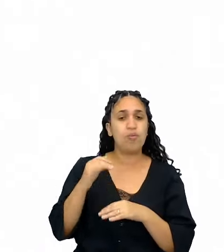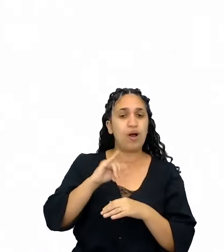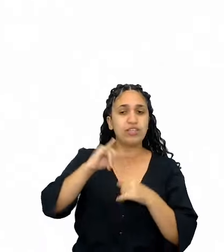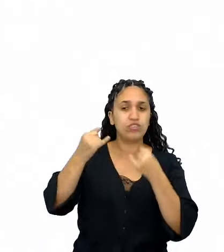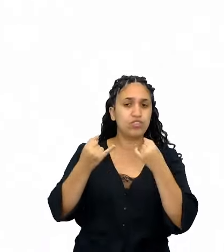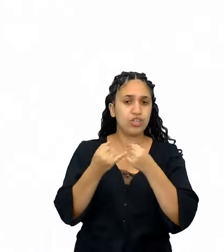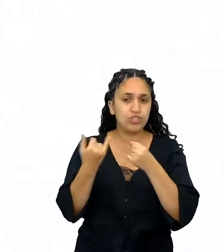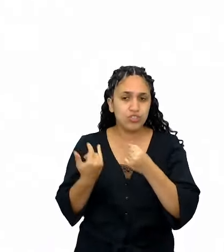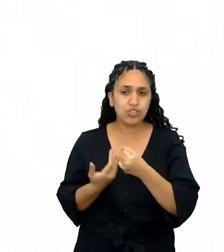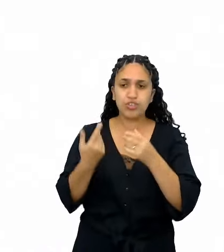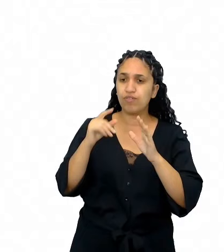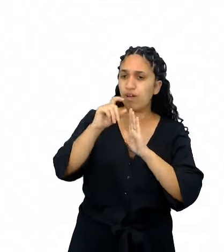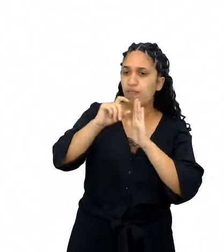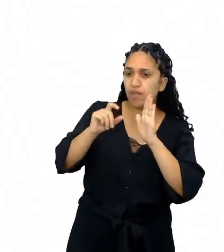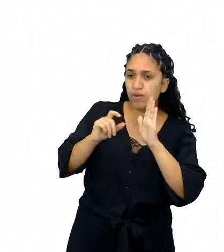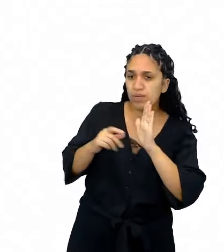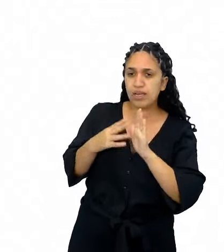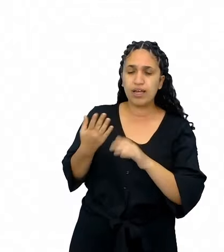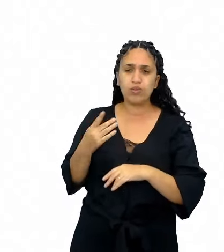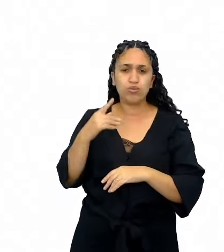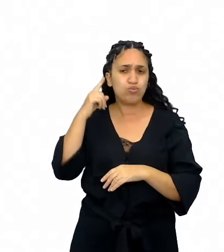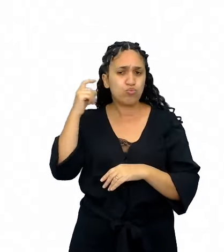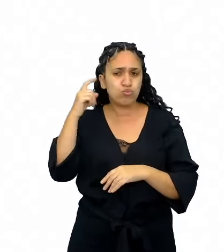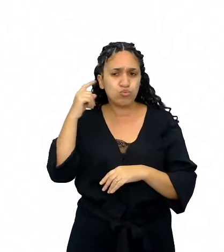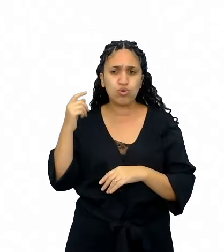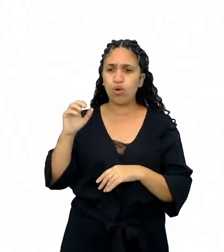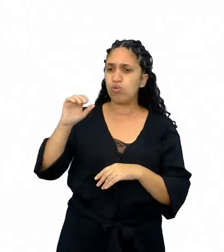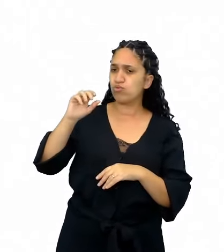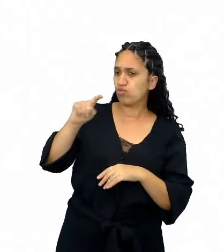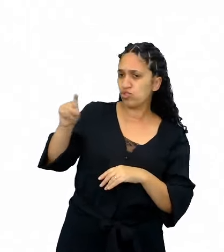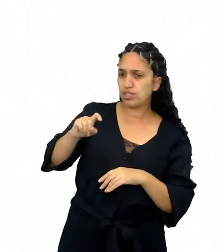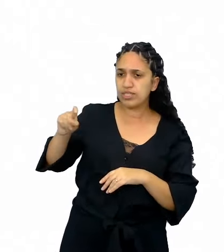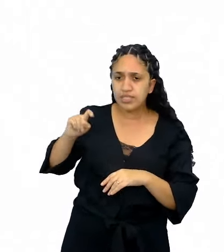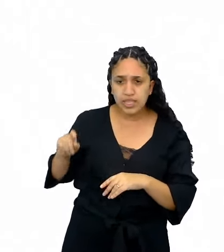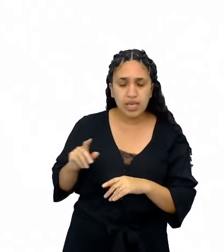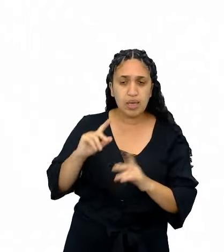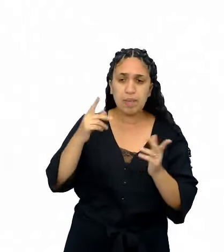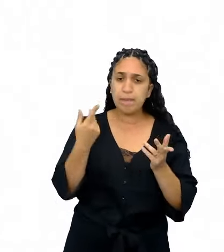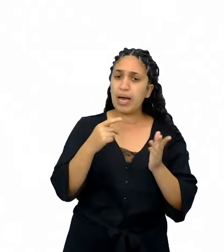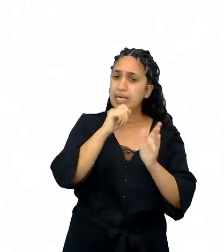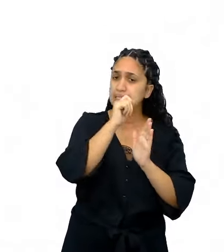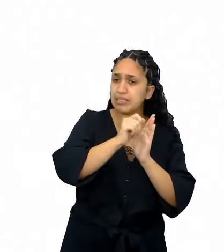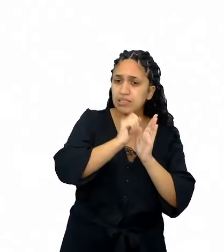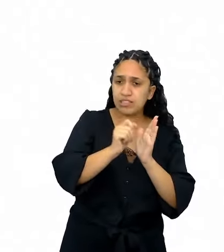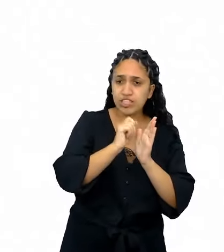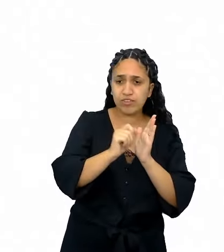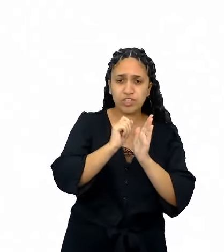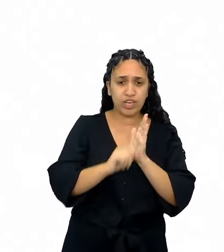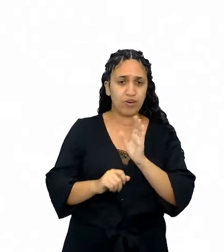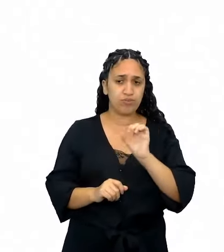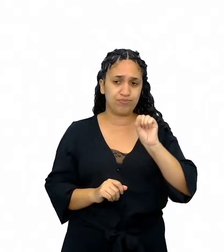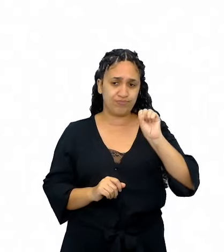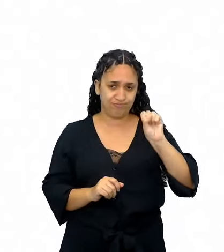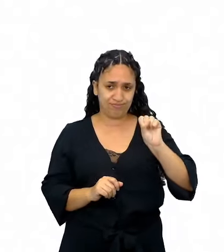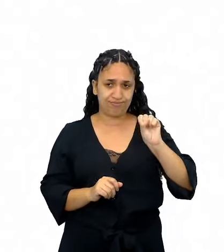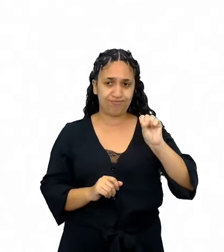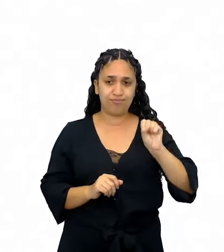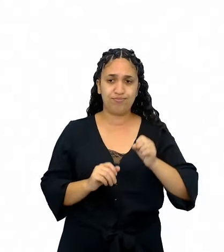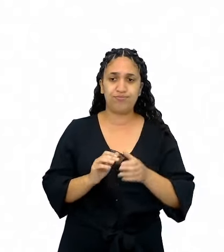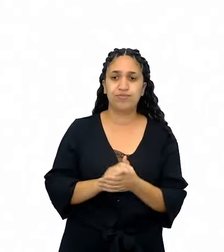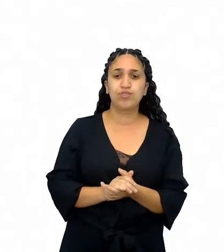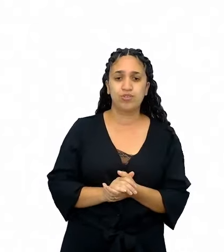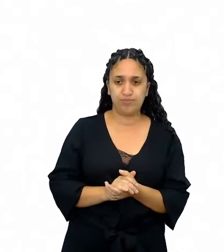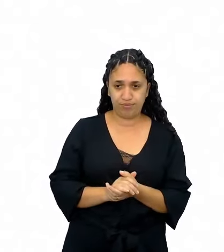S. É importante, professores, como se pede na atividade E, que se produza coletivamente